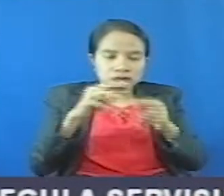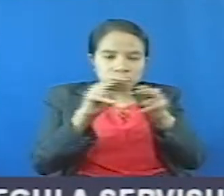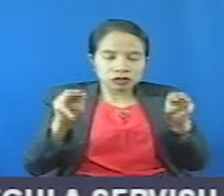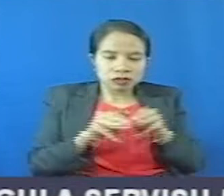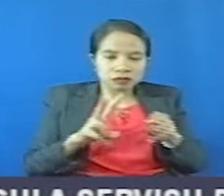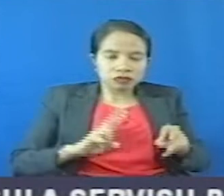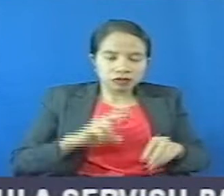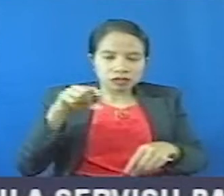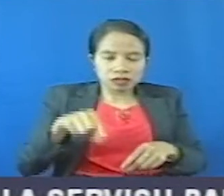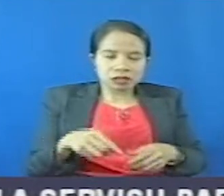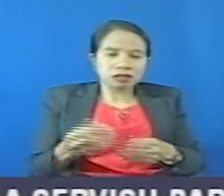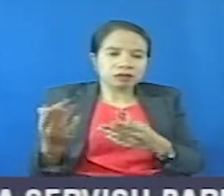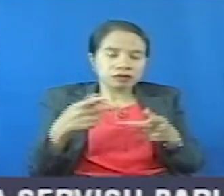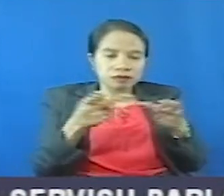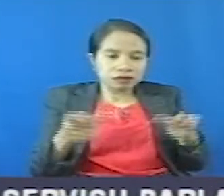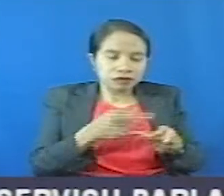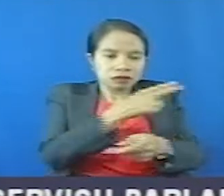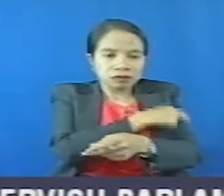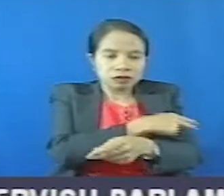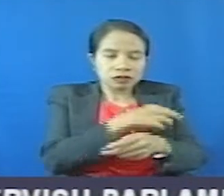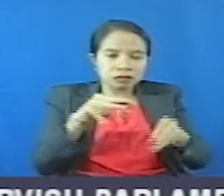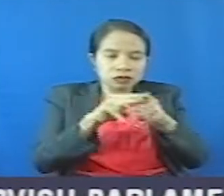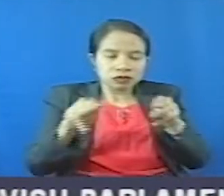Isolamento, Vera Cruz, município dele.